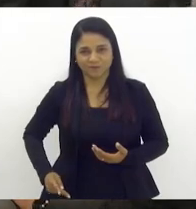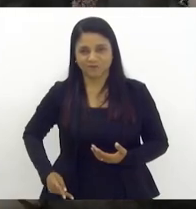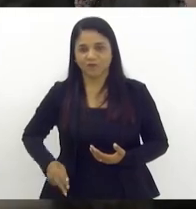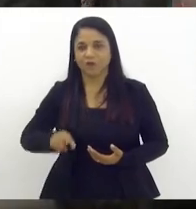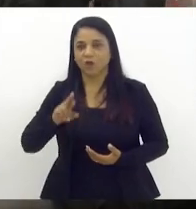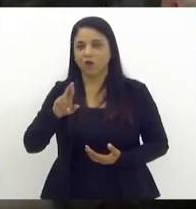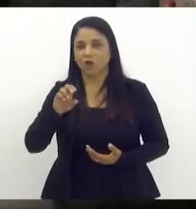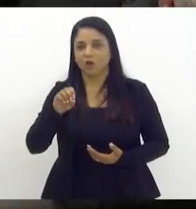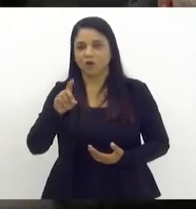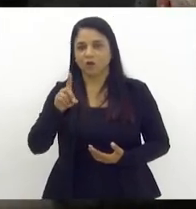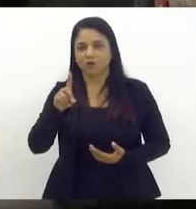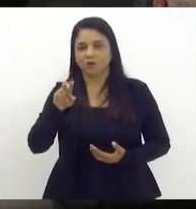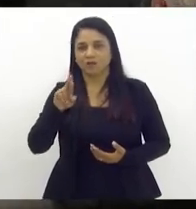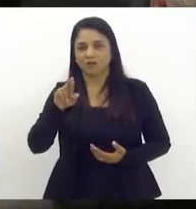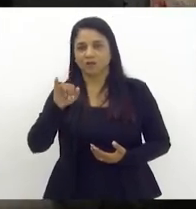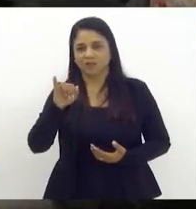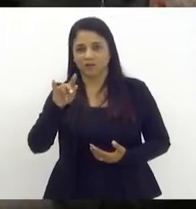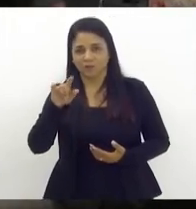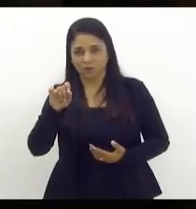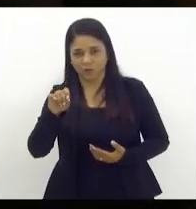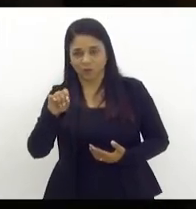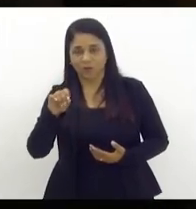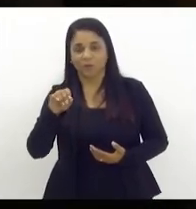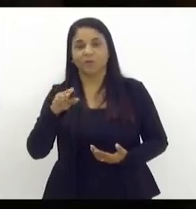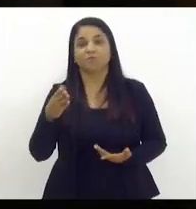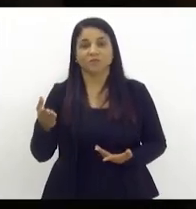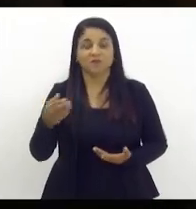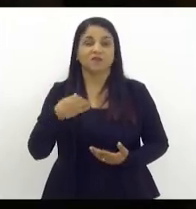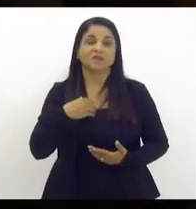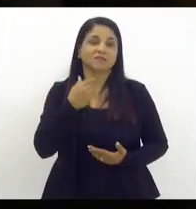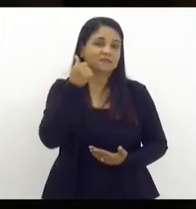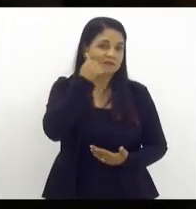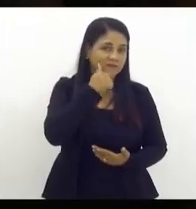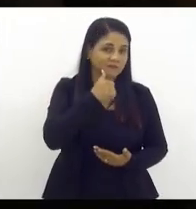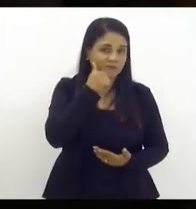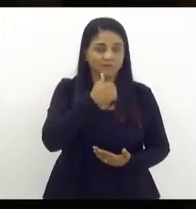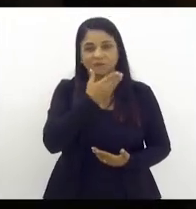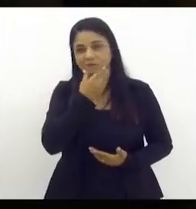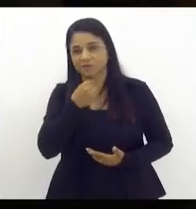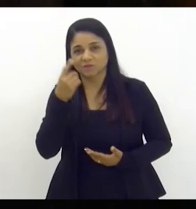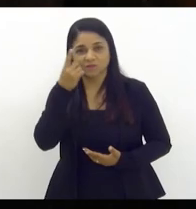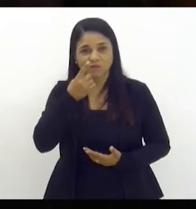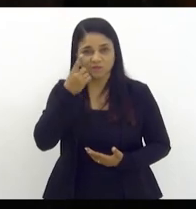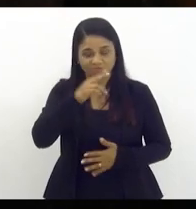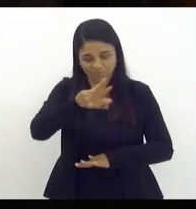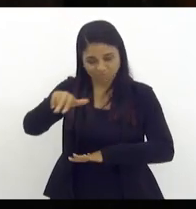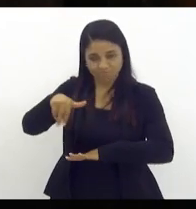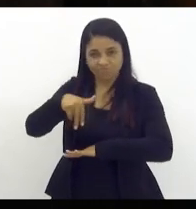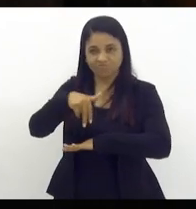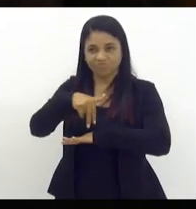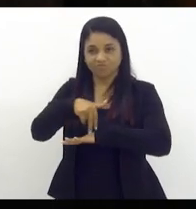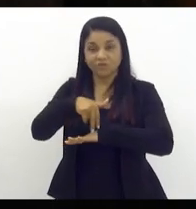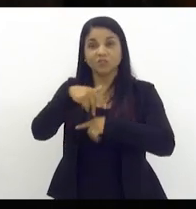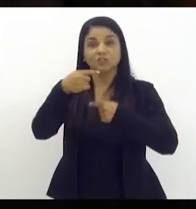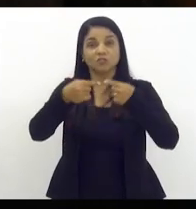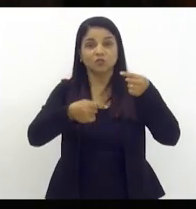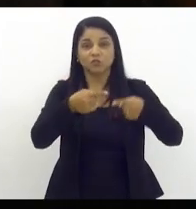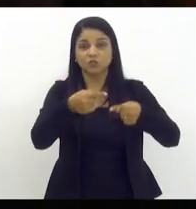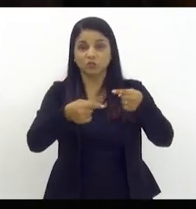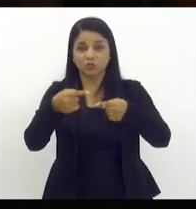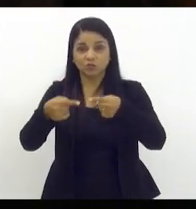Rodrigo Bacelar, deputadas e deputados, venho a essa tribuna discutir